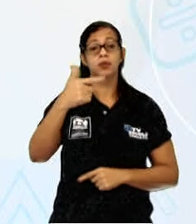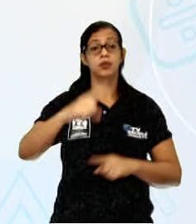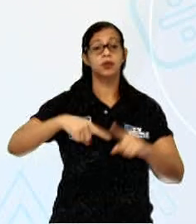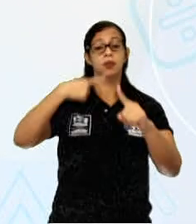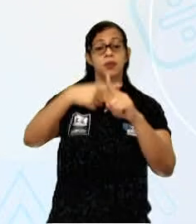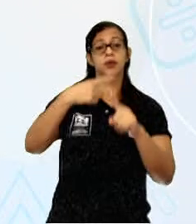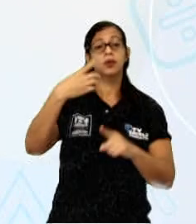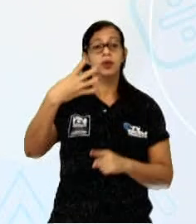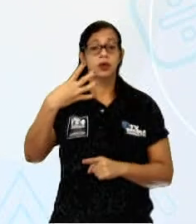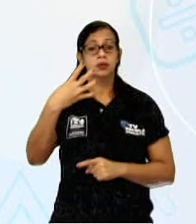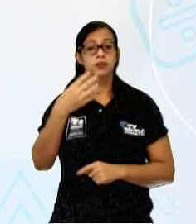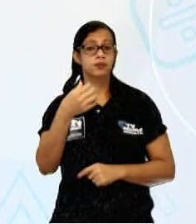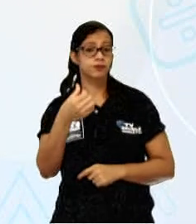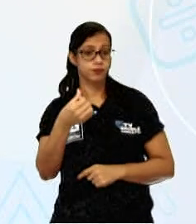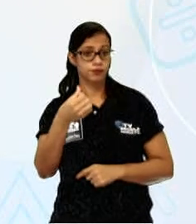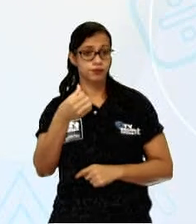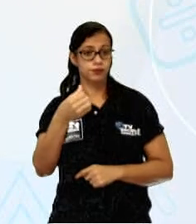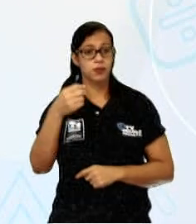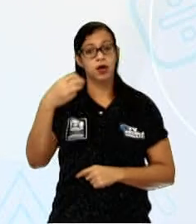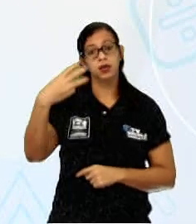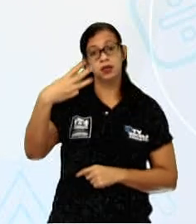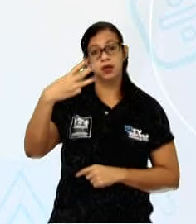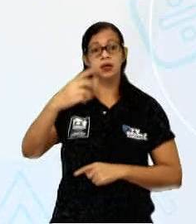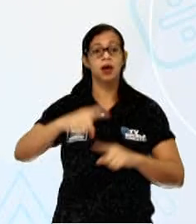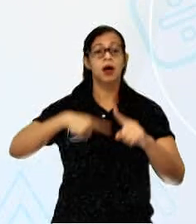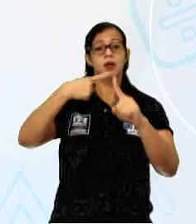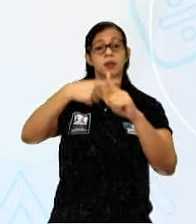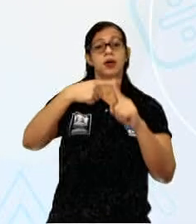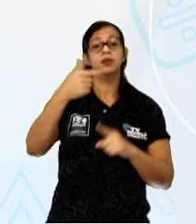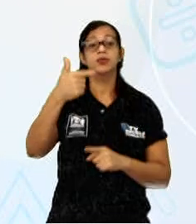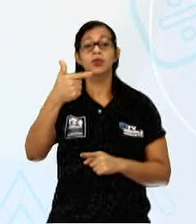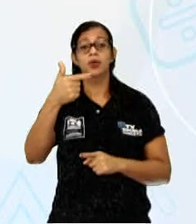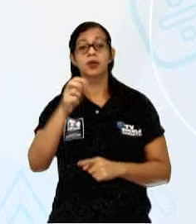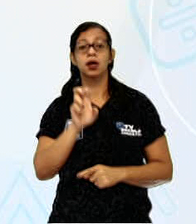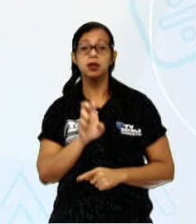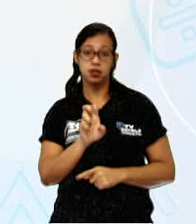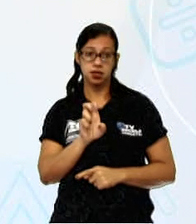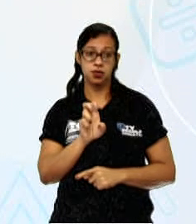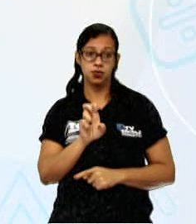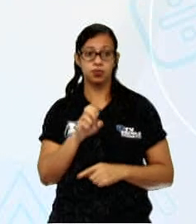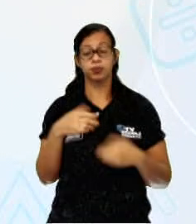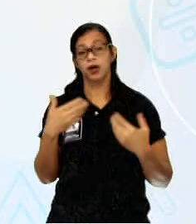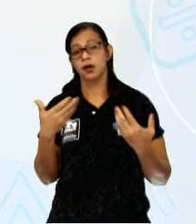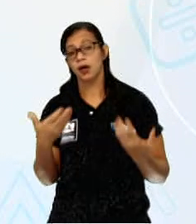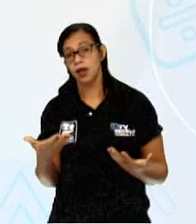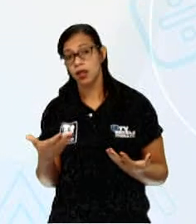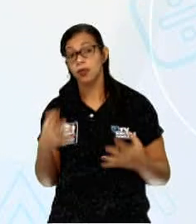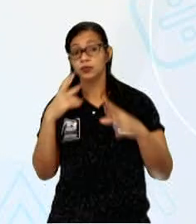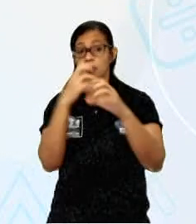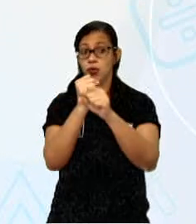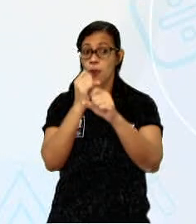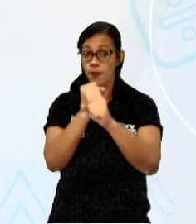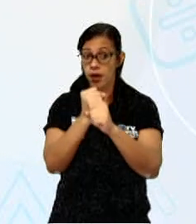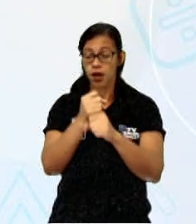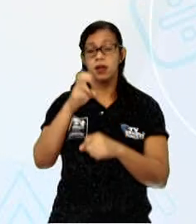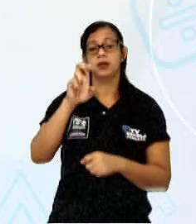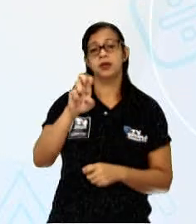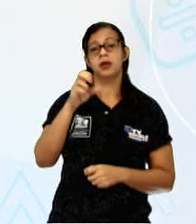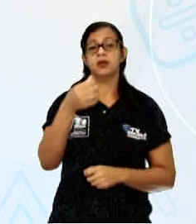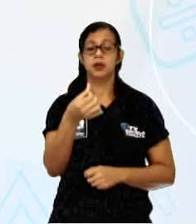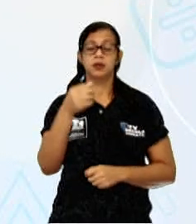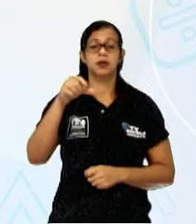463 mais 25 portanto 324 mais 245 =